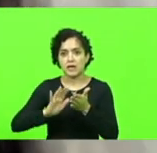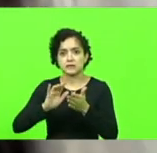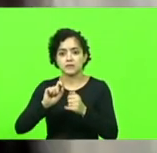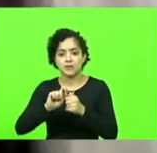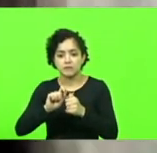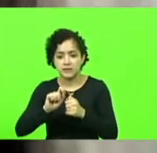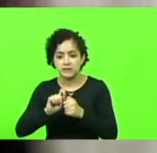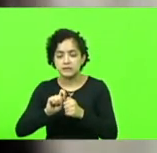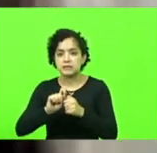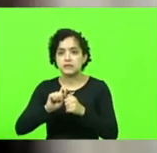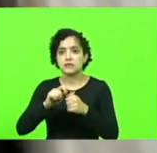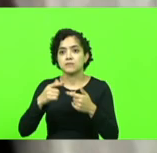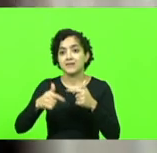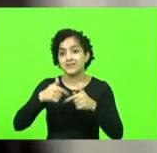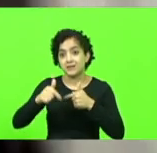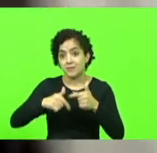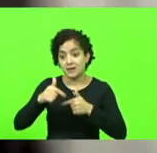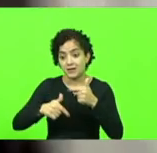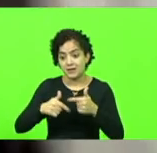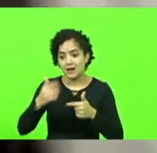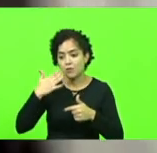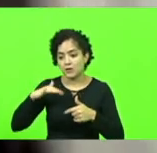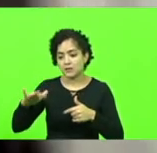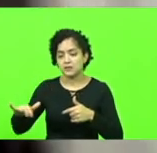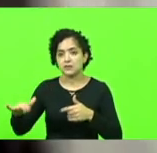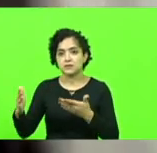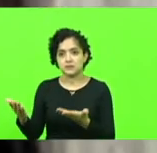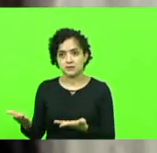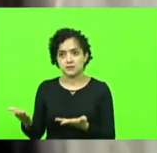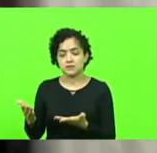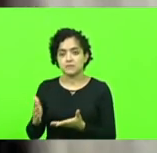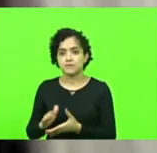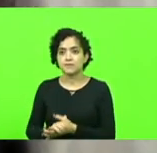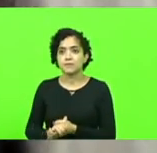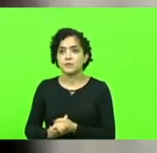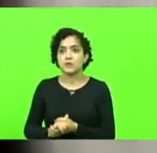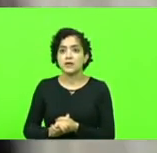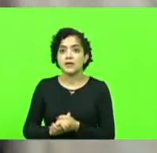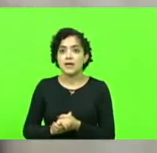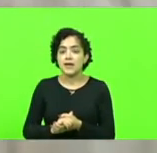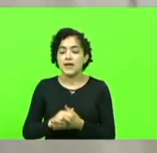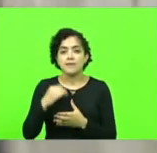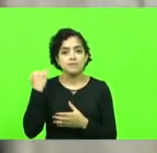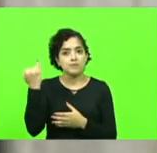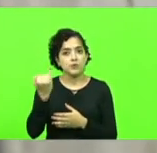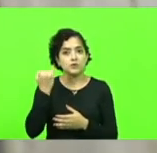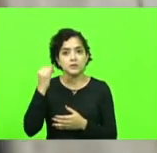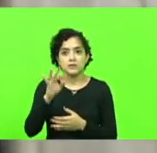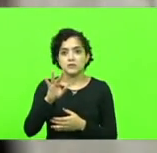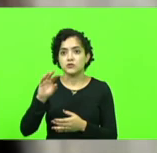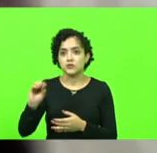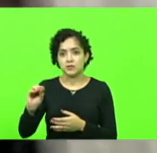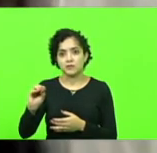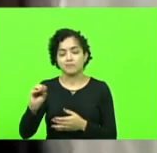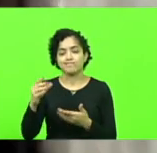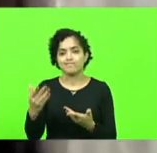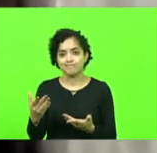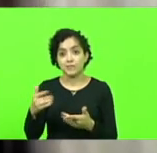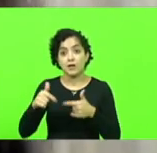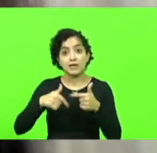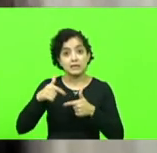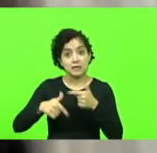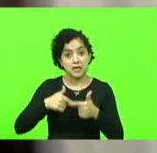assim, imprescindível terapia ocupacional nas entidades, porque, além de tudo, a terapia trabalha com a